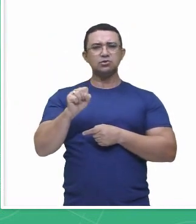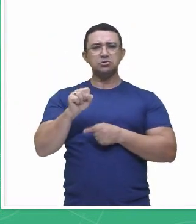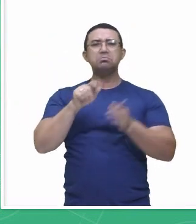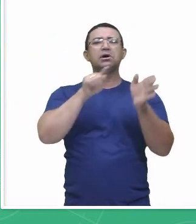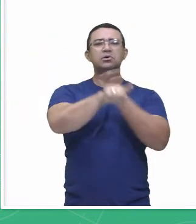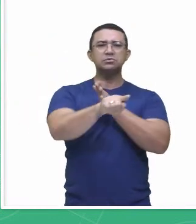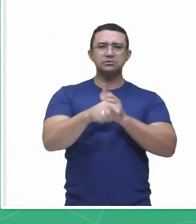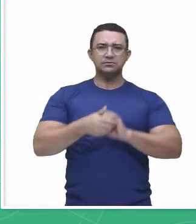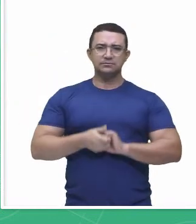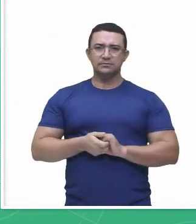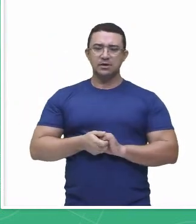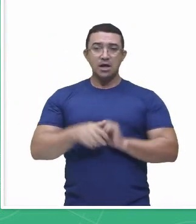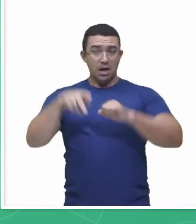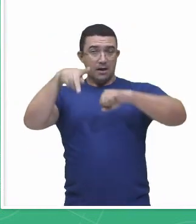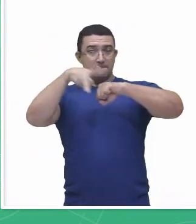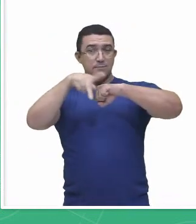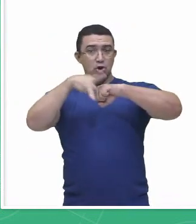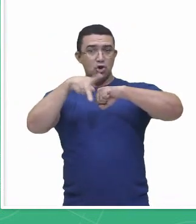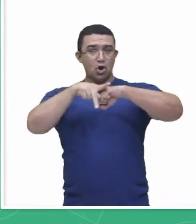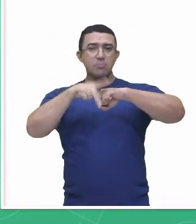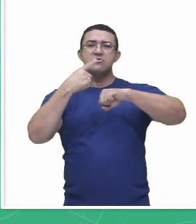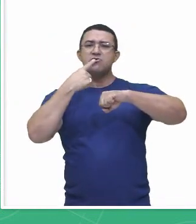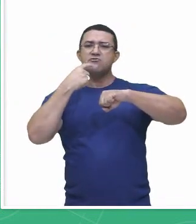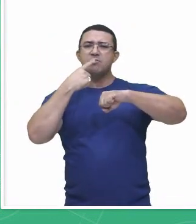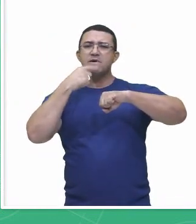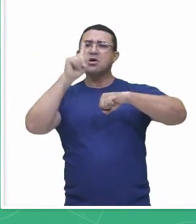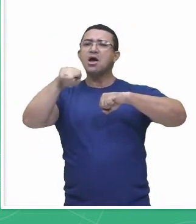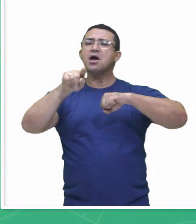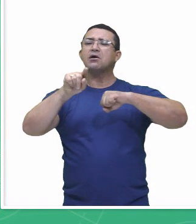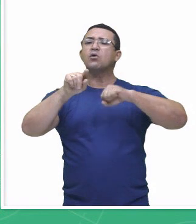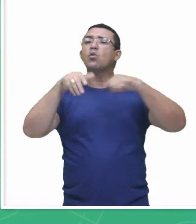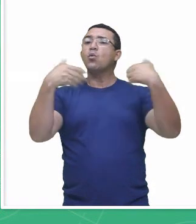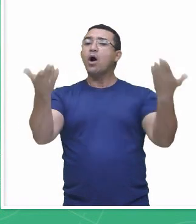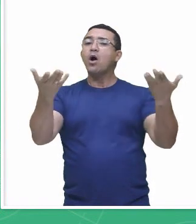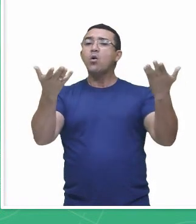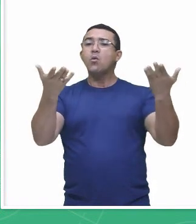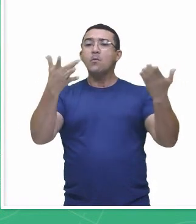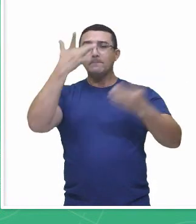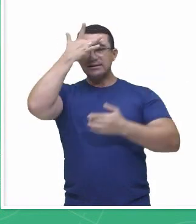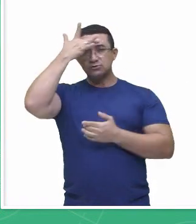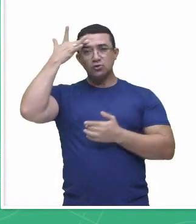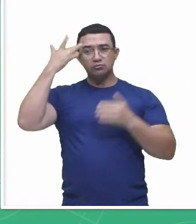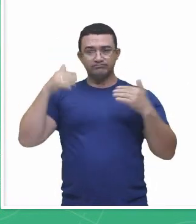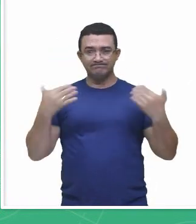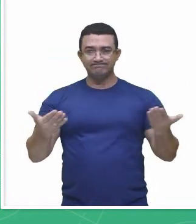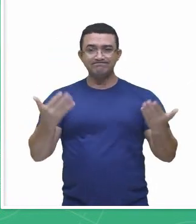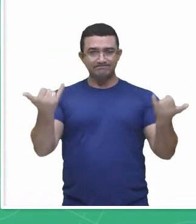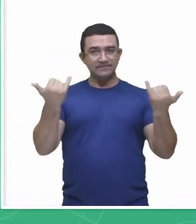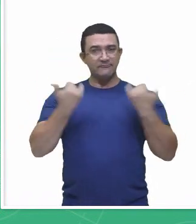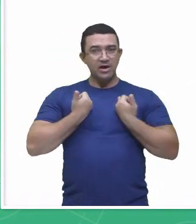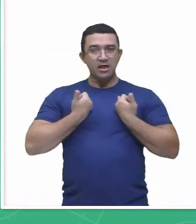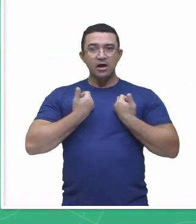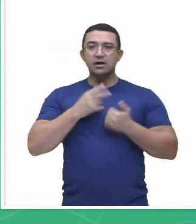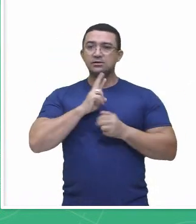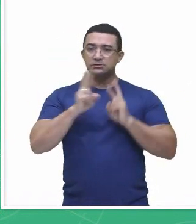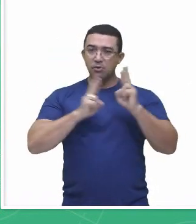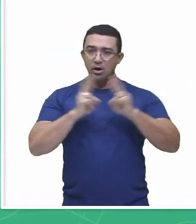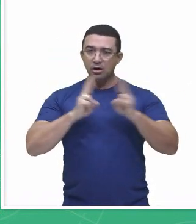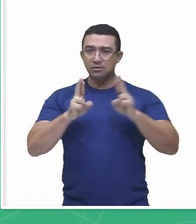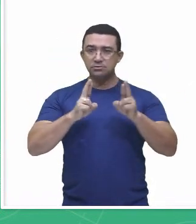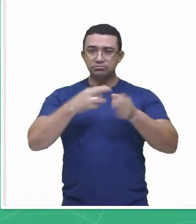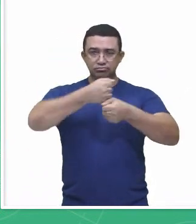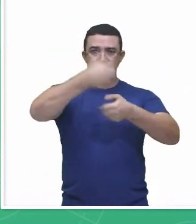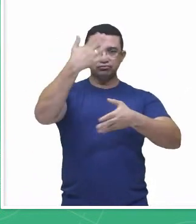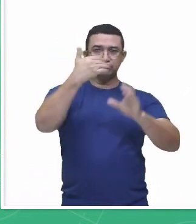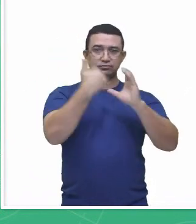perguntamos, esse pronome destacado pertence a qual pessoa? Digam aí para mim, qual é a resposta que vocês trouxeram para nós?